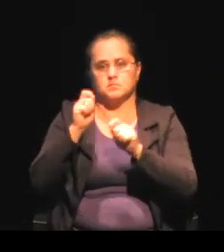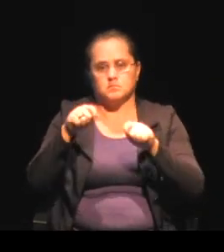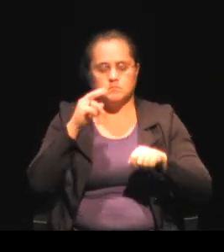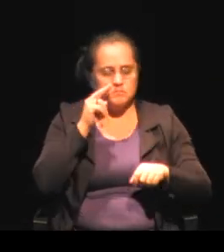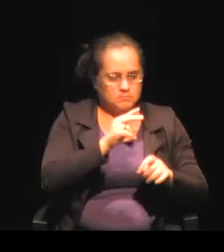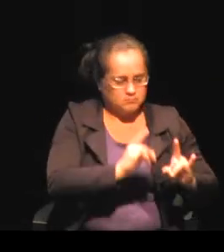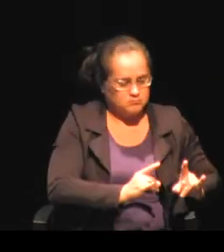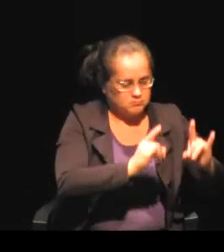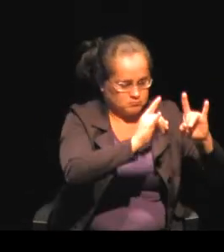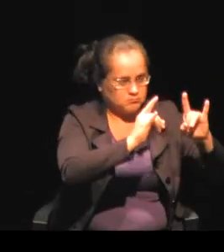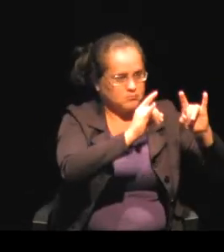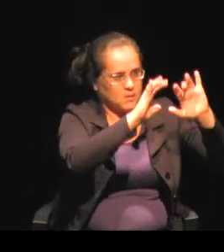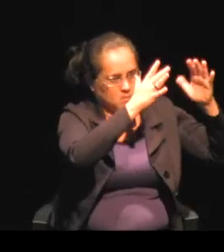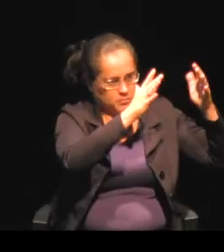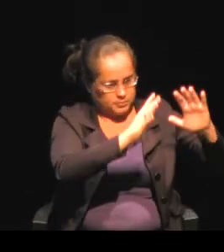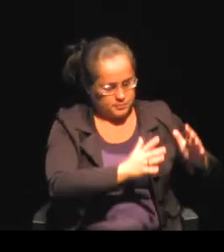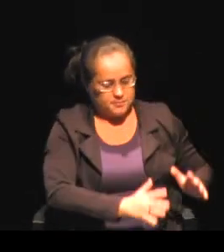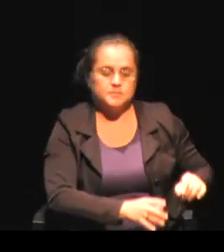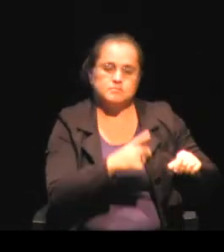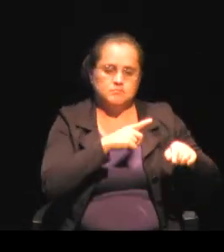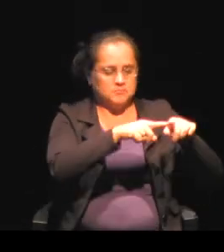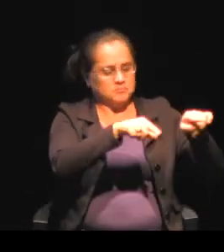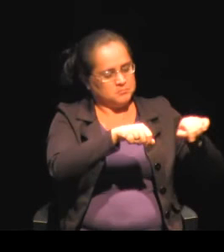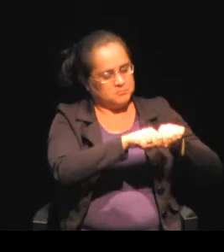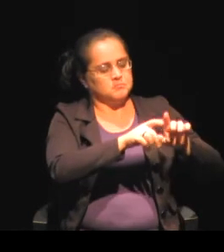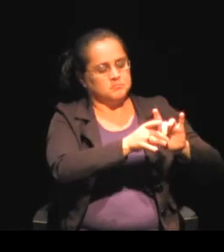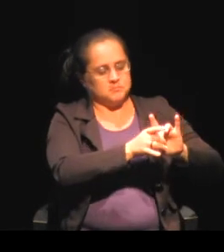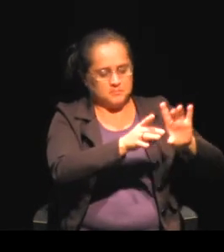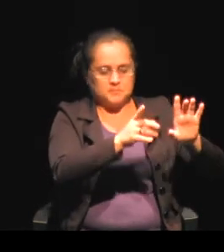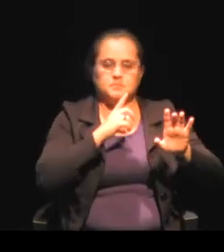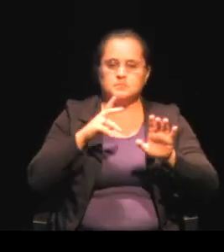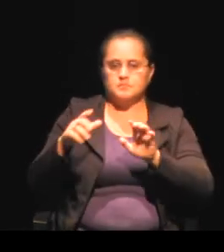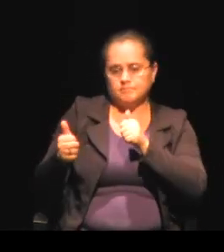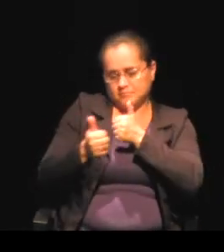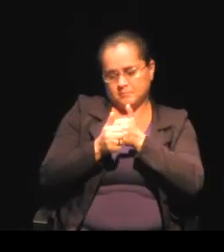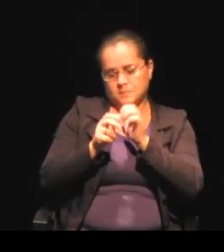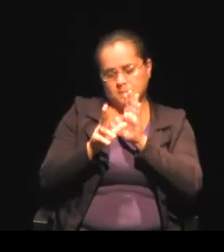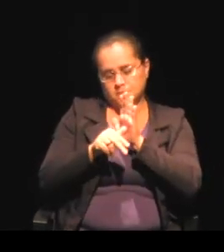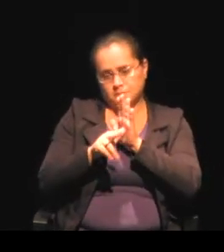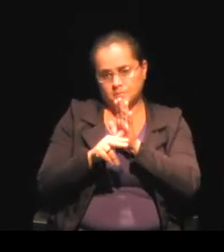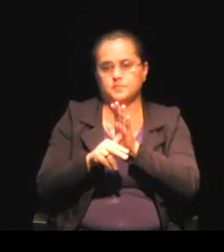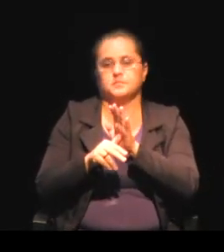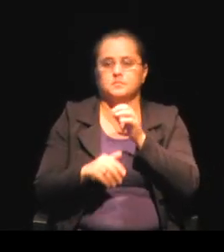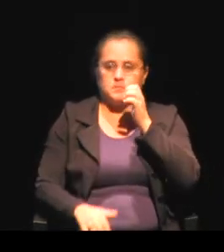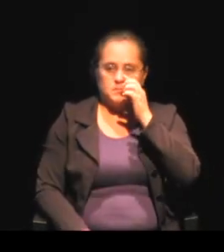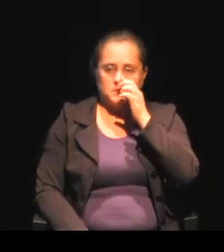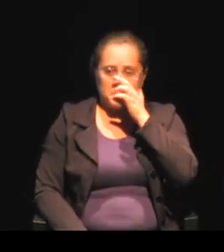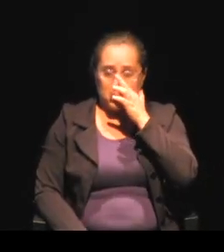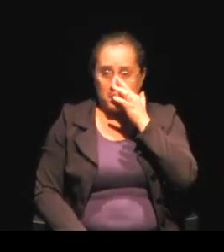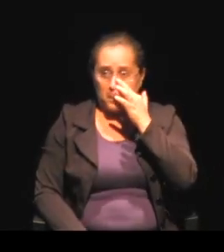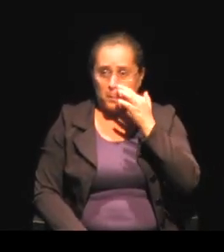quando definitivamente foi demolido esse edifício, aí, criando esse vazio que conecta o Anhangabaú com essa